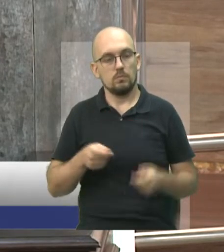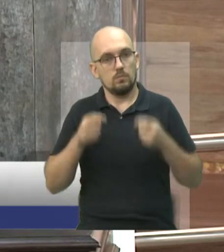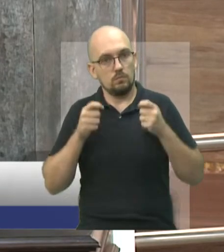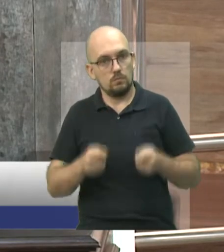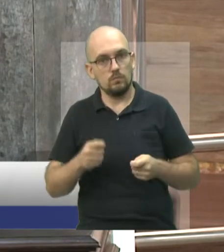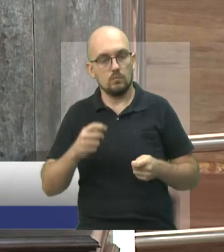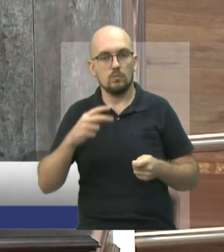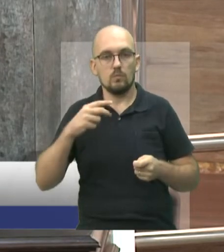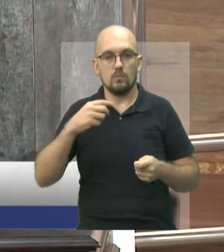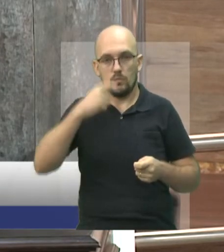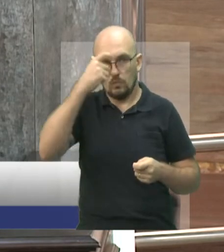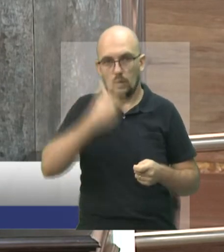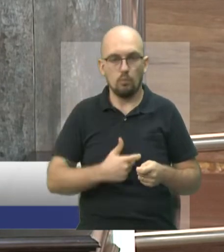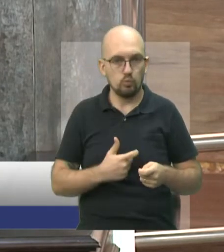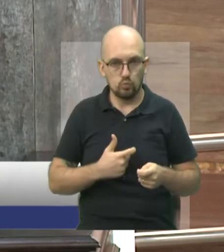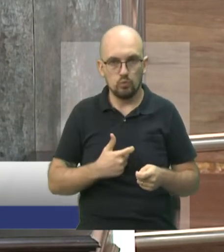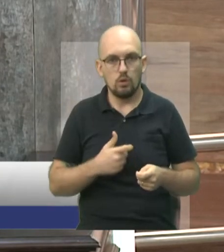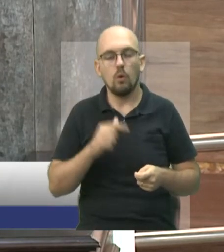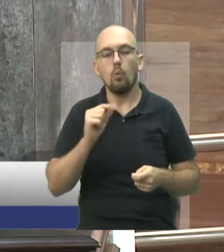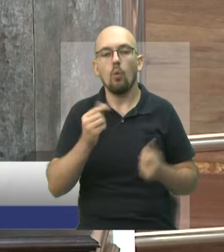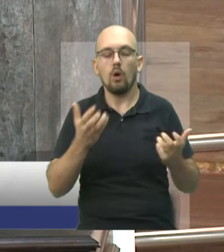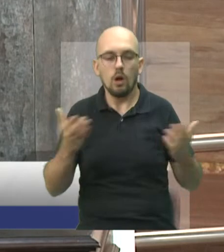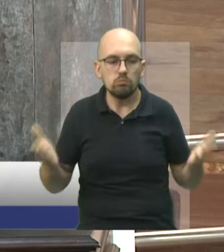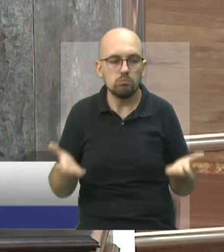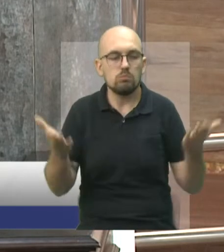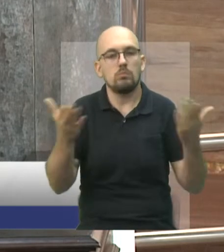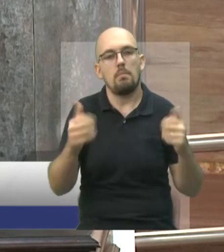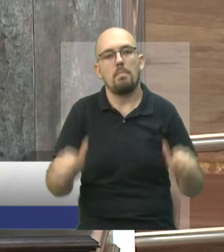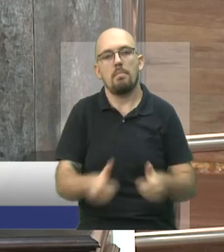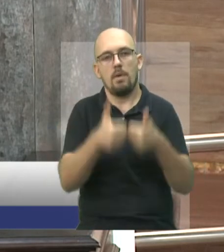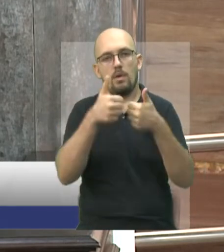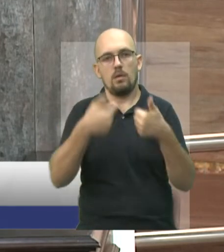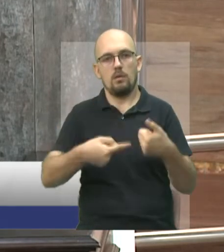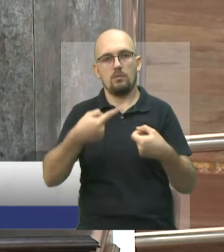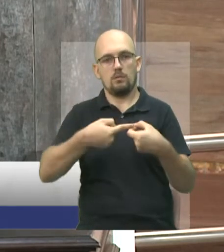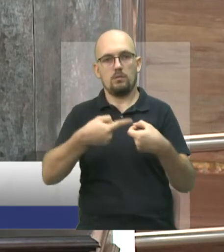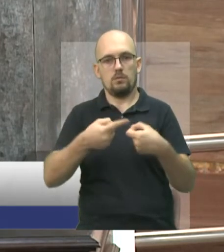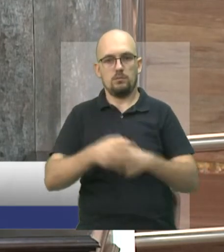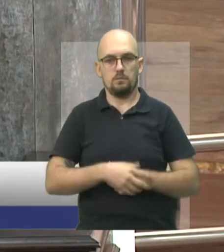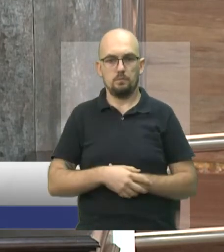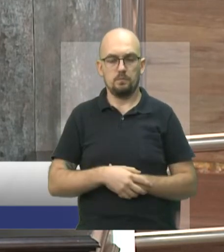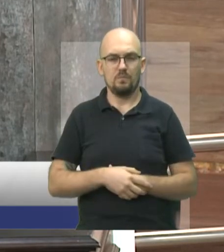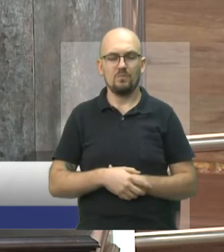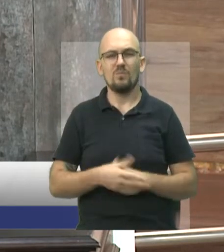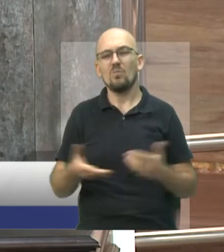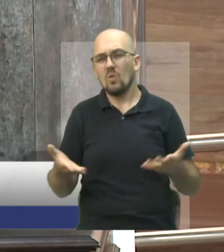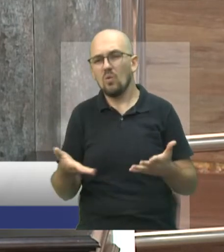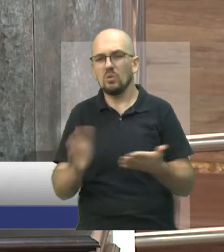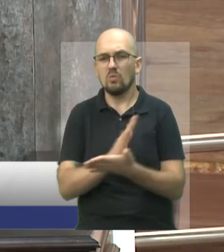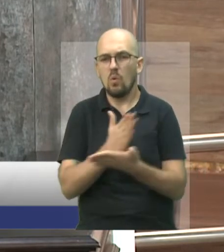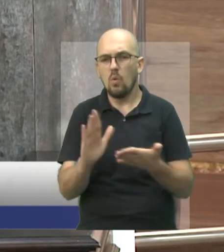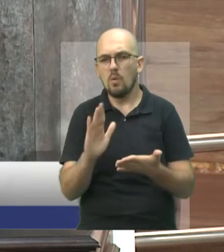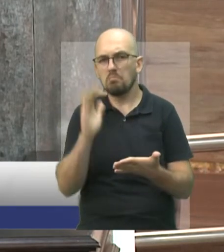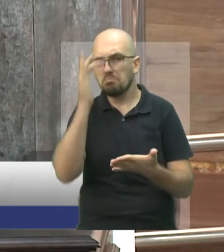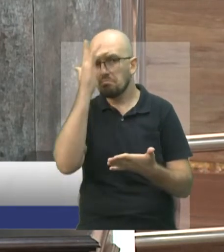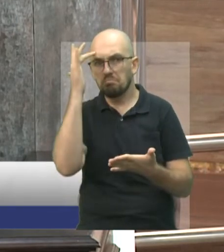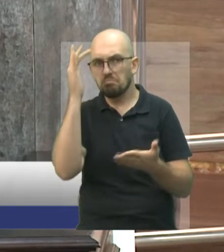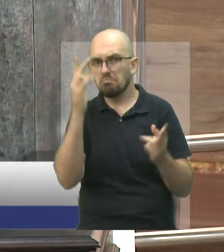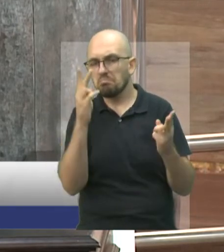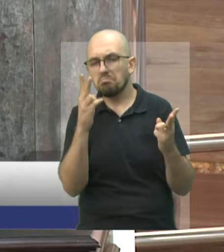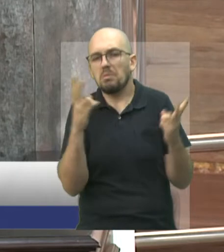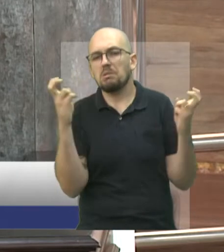vereador é pelo bem do nosso município. Hoje, talvez algumas pessoas não tenham percebido isso